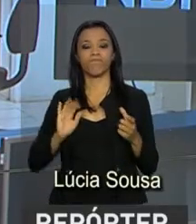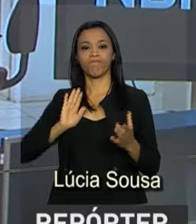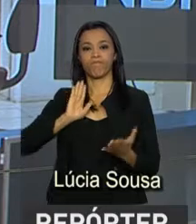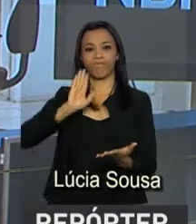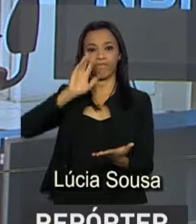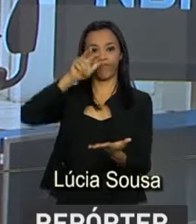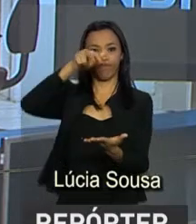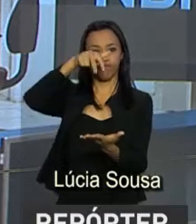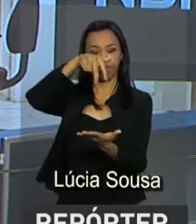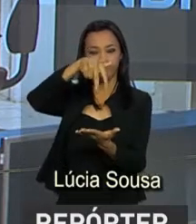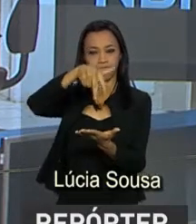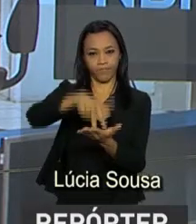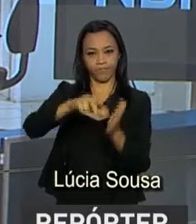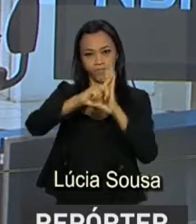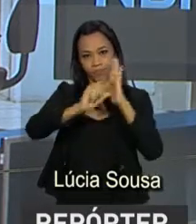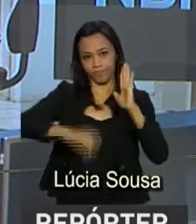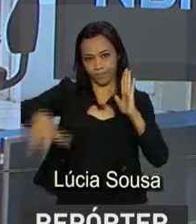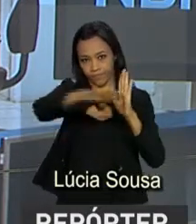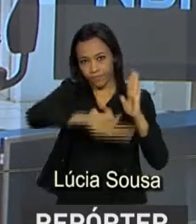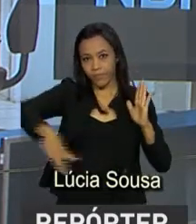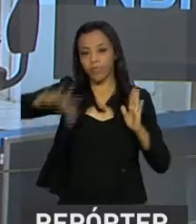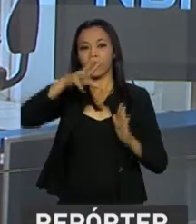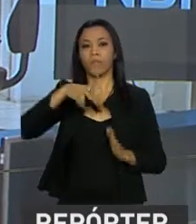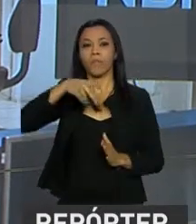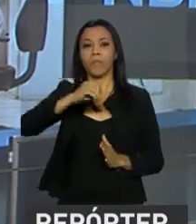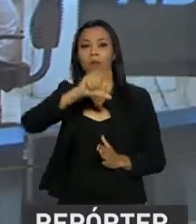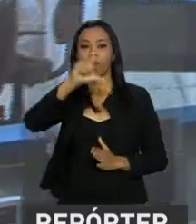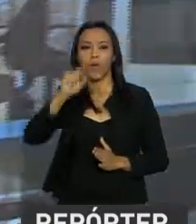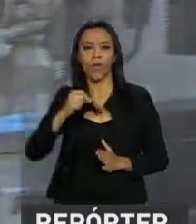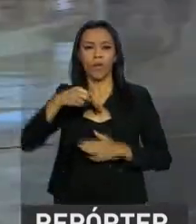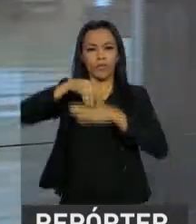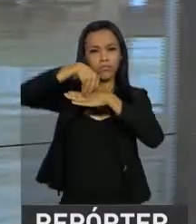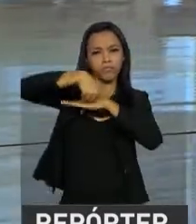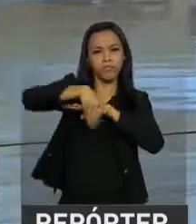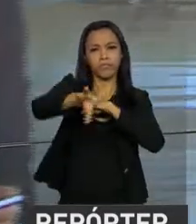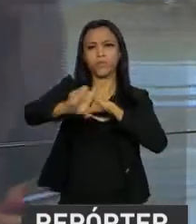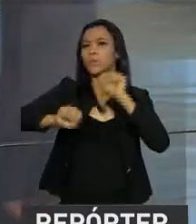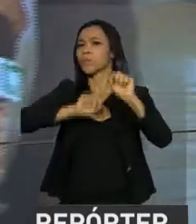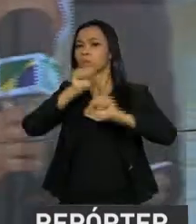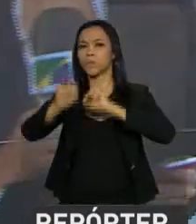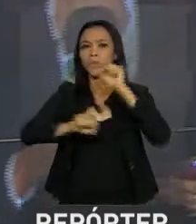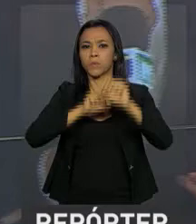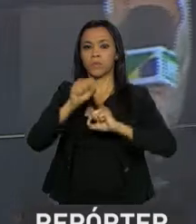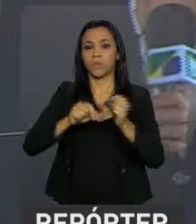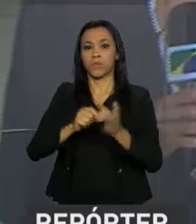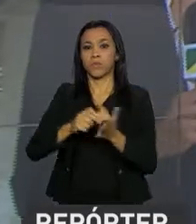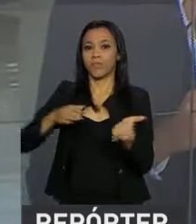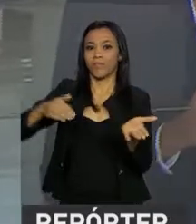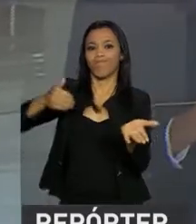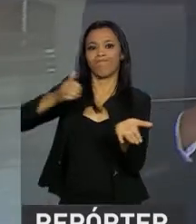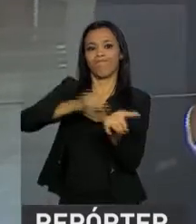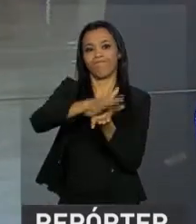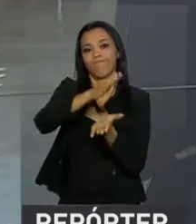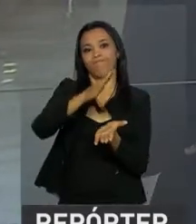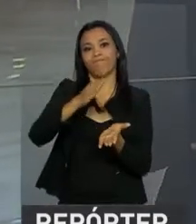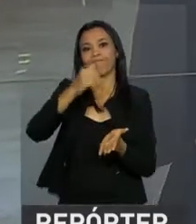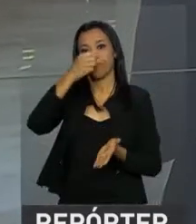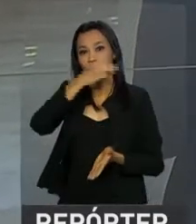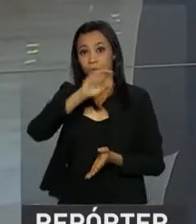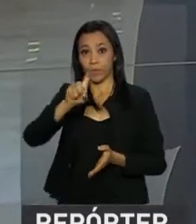onde está a repórter Paola Diorti. Ela tem mais informações sobre a demissão de Gedel. Oi,